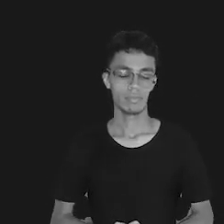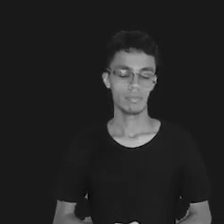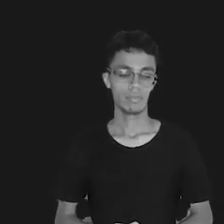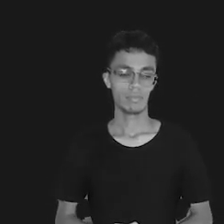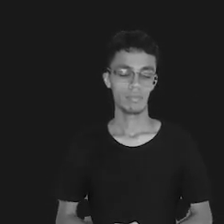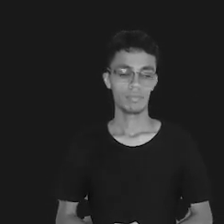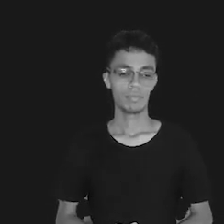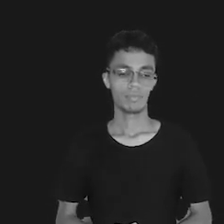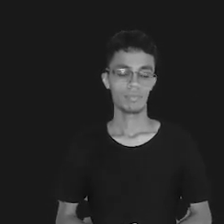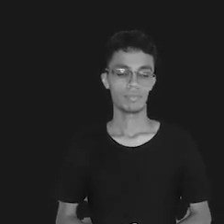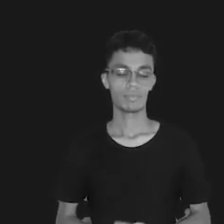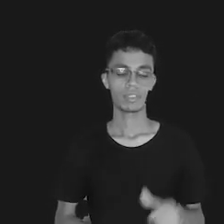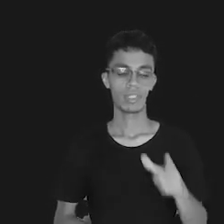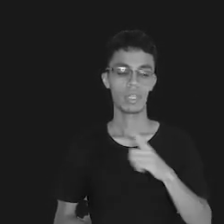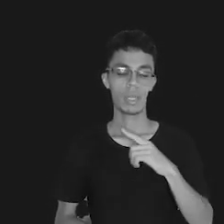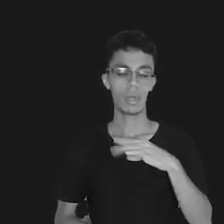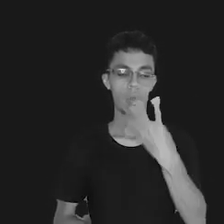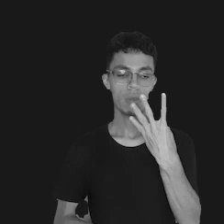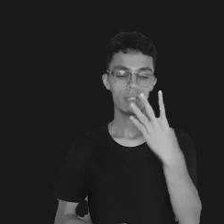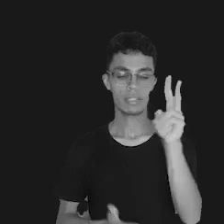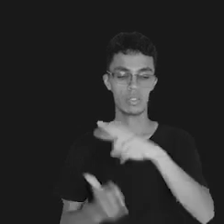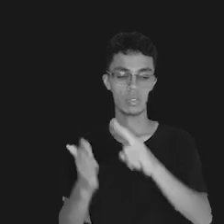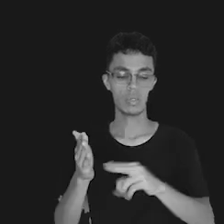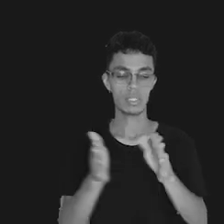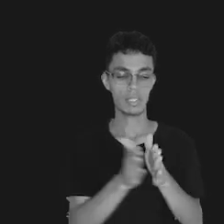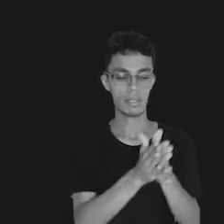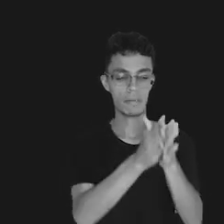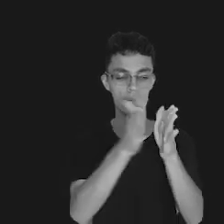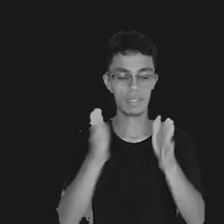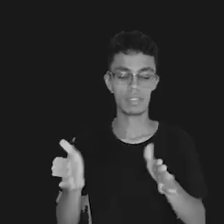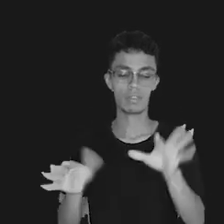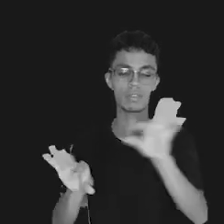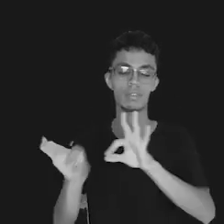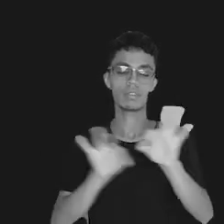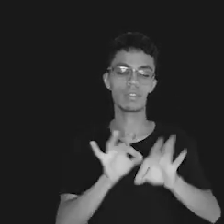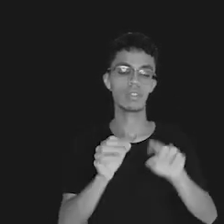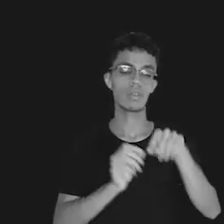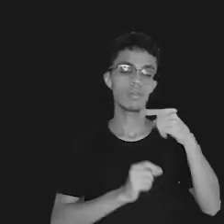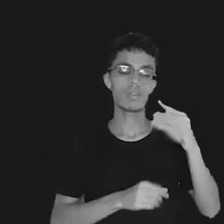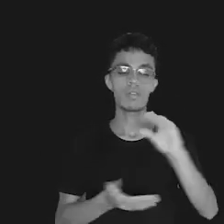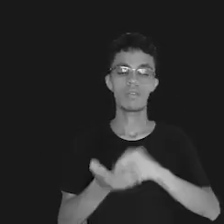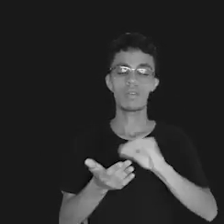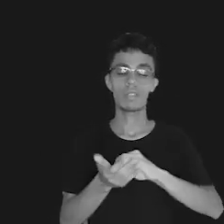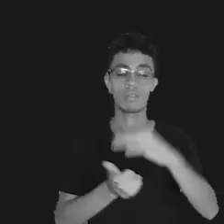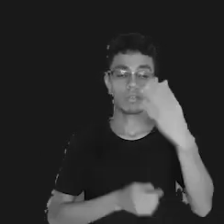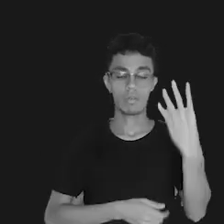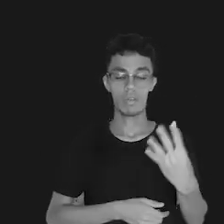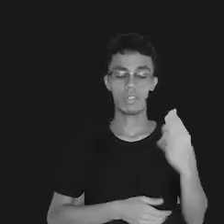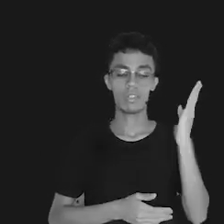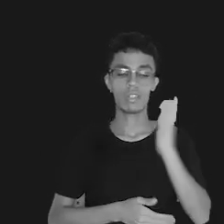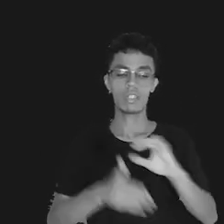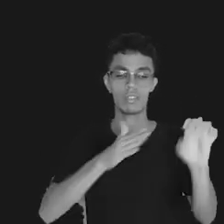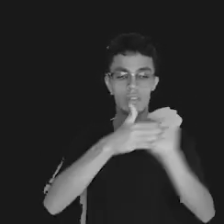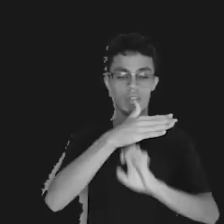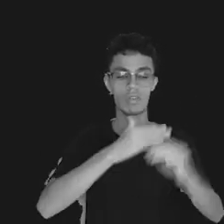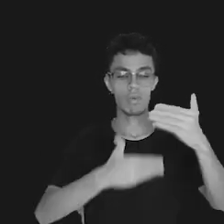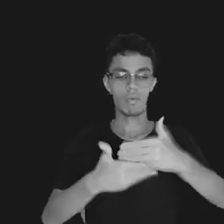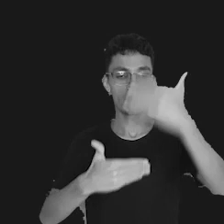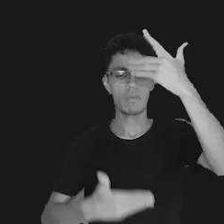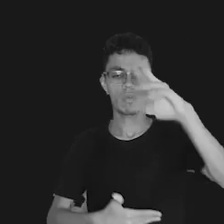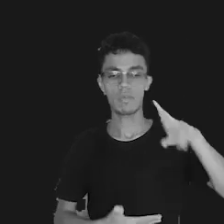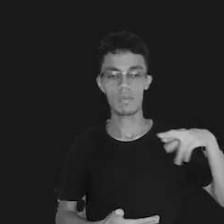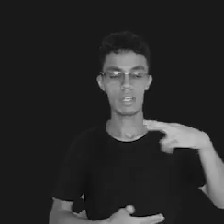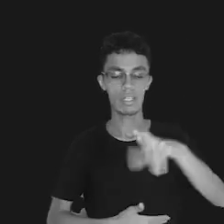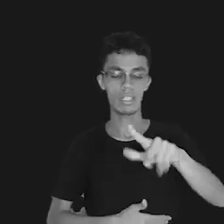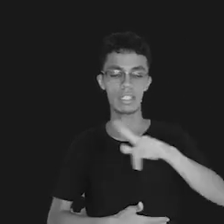Teremos 4 leituras ainda. A gente está na metade do projeto. A gente leu até agora A Empresa, O Rato no Muro, que tinha